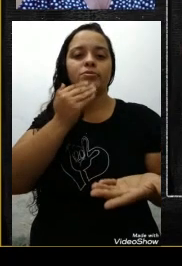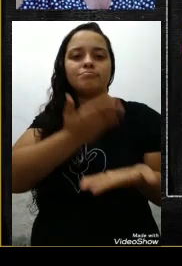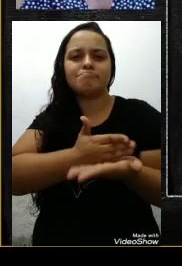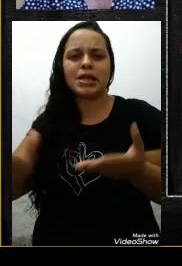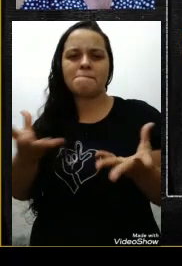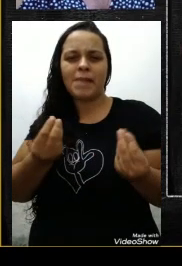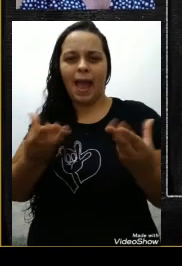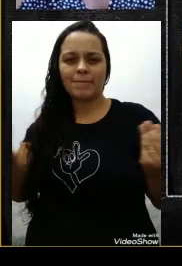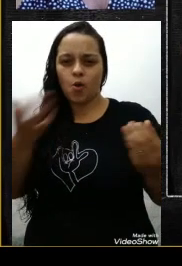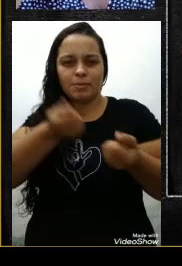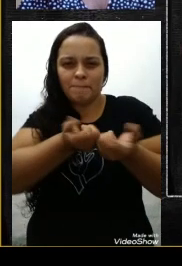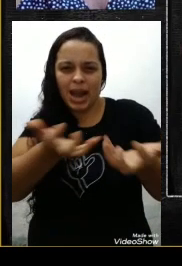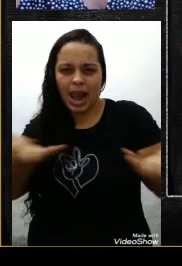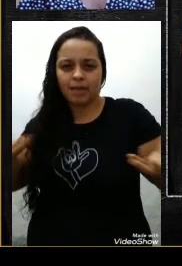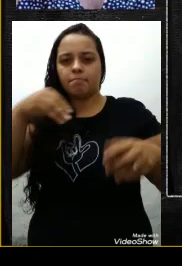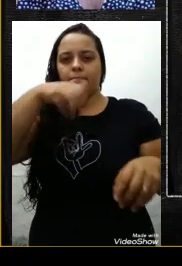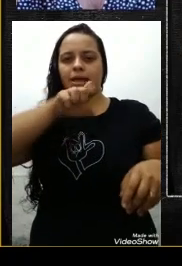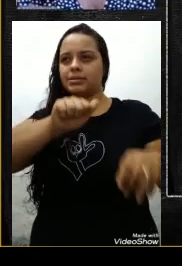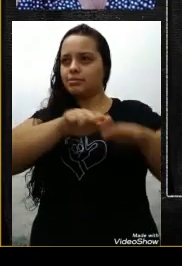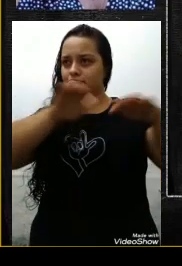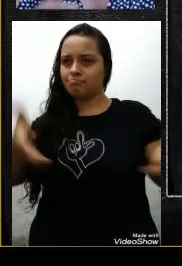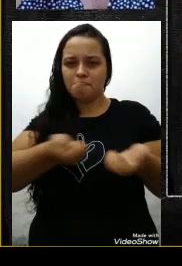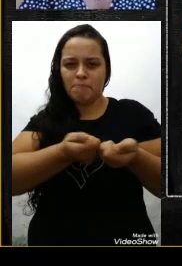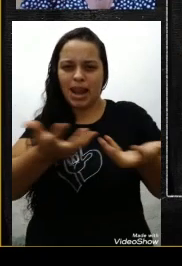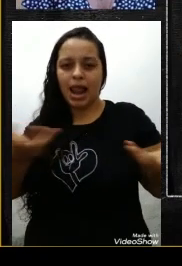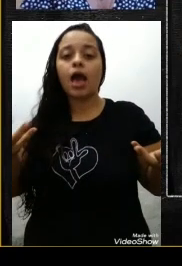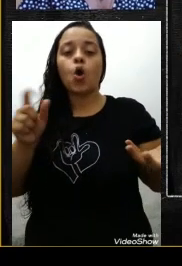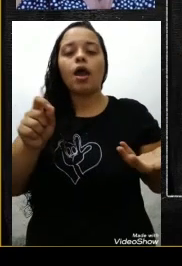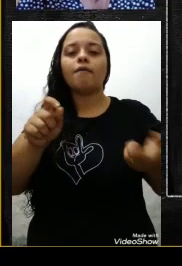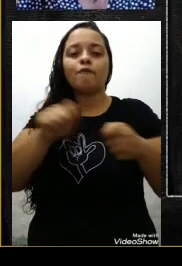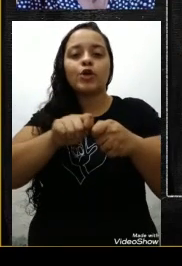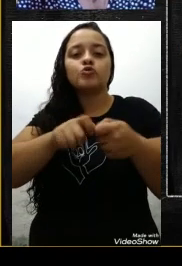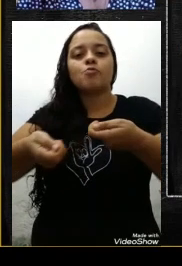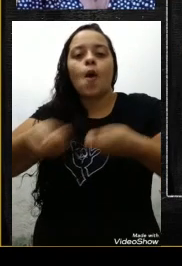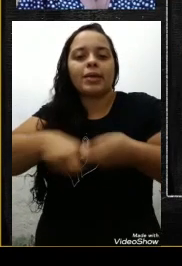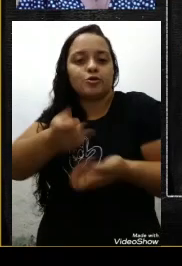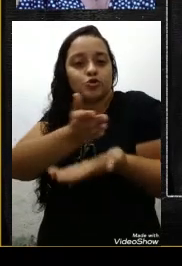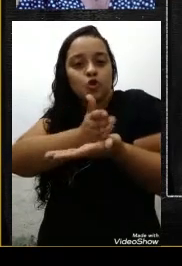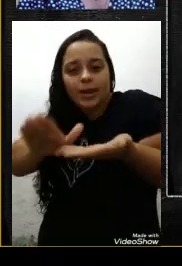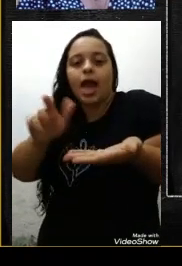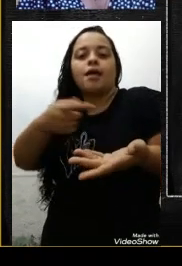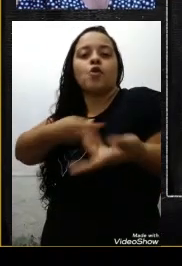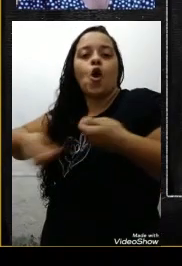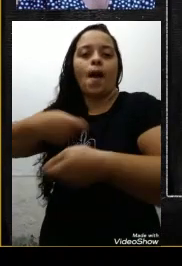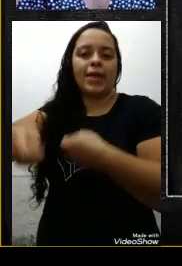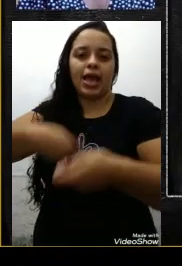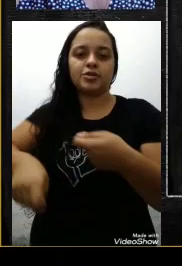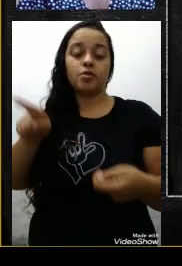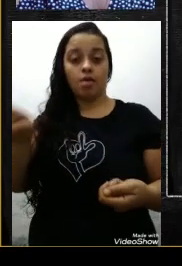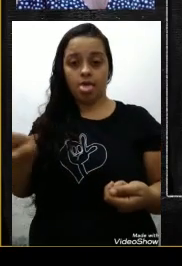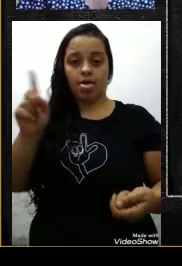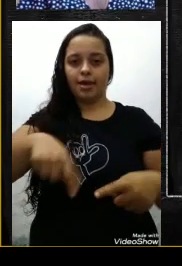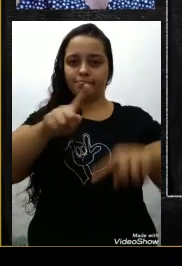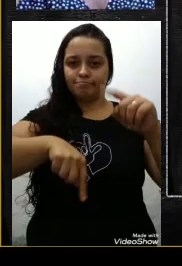observar um excedente de produção, que se torna fonte alternativa na geração de renda, o comércio. Esses